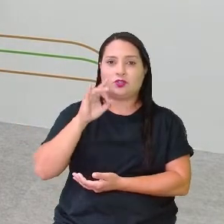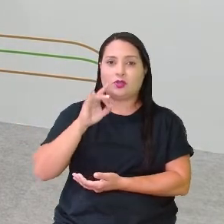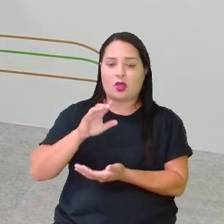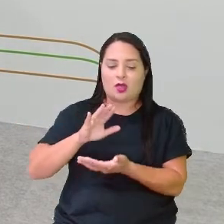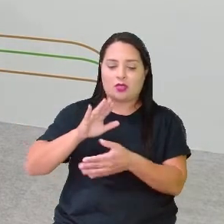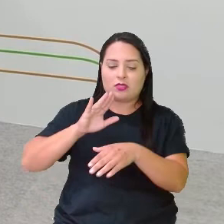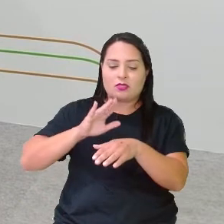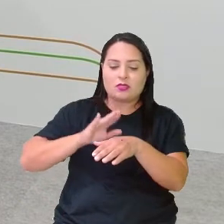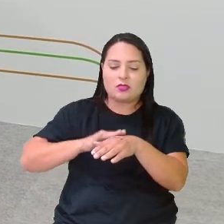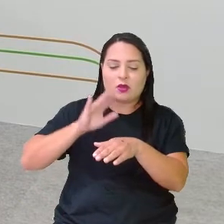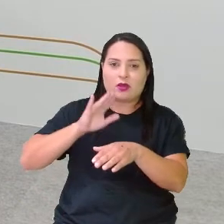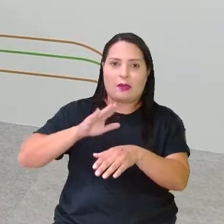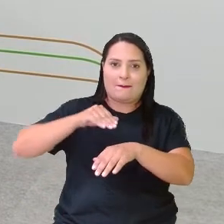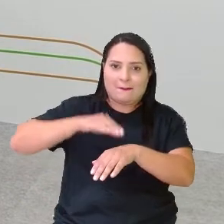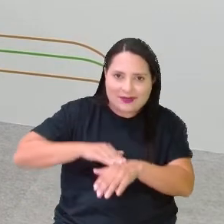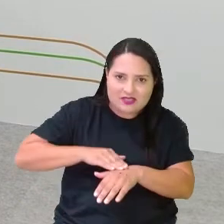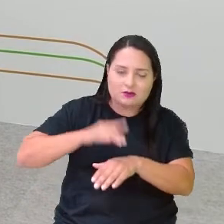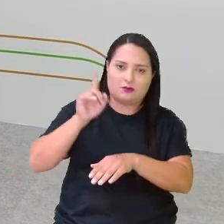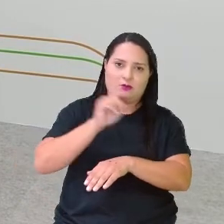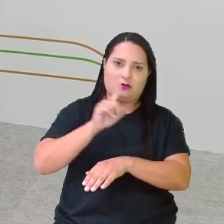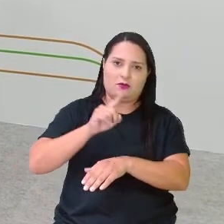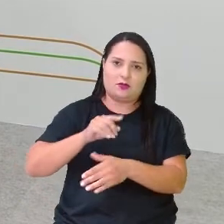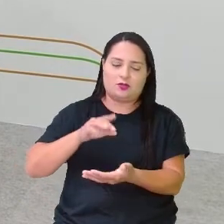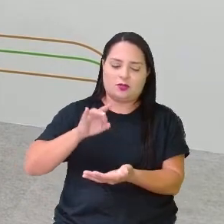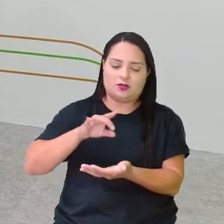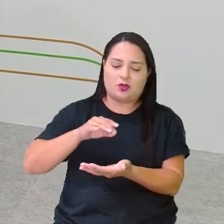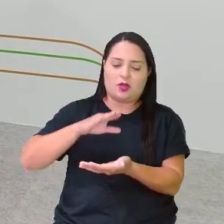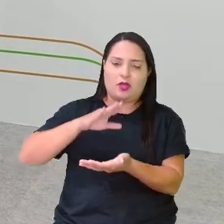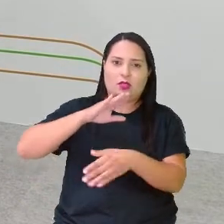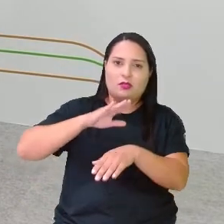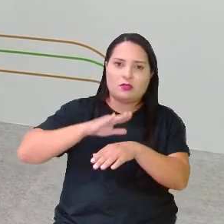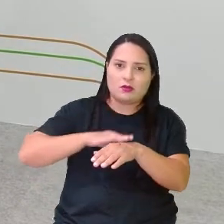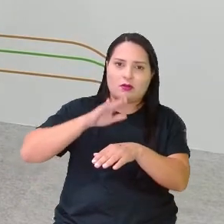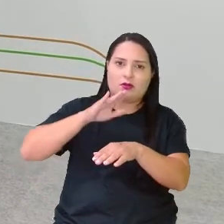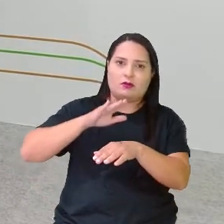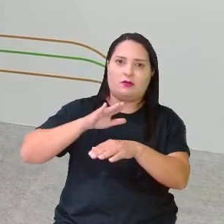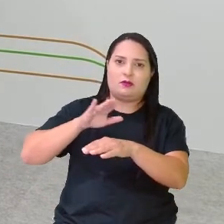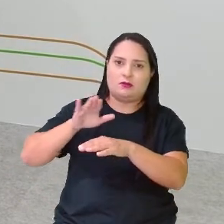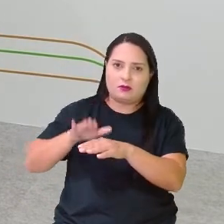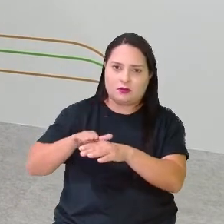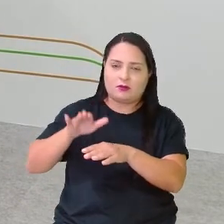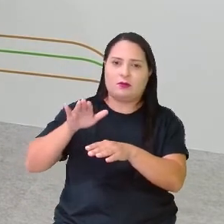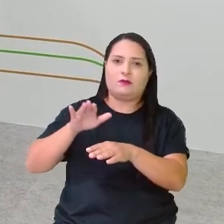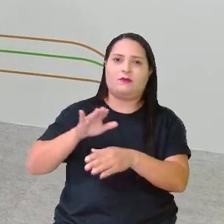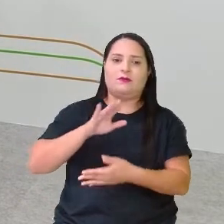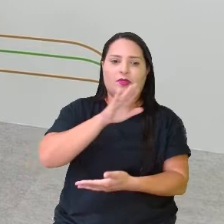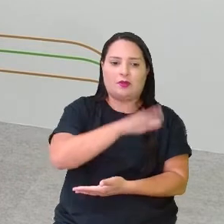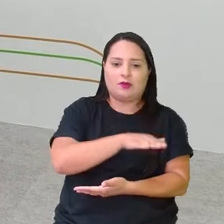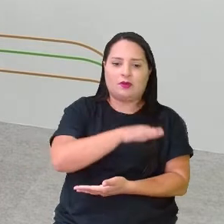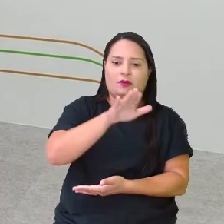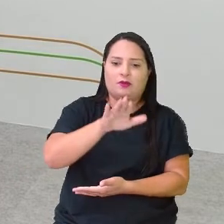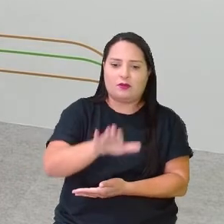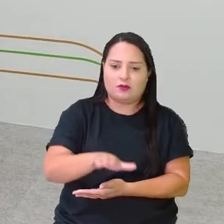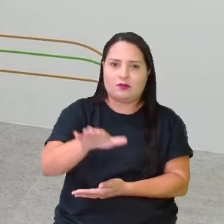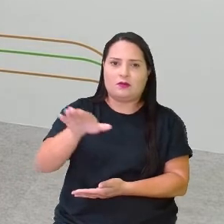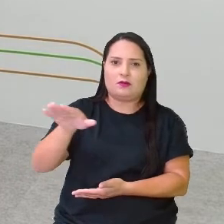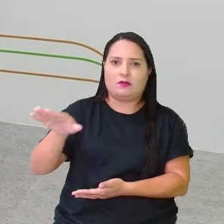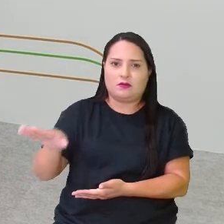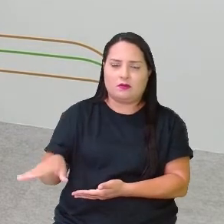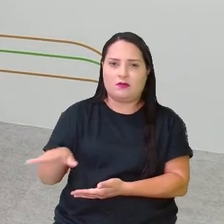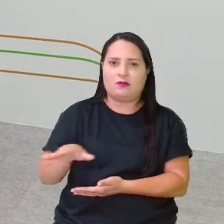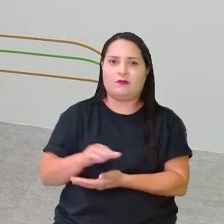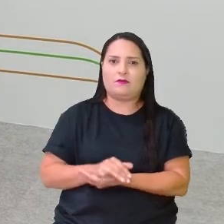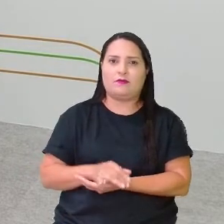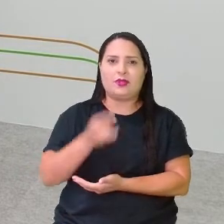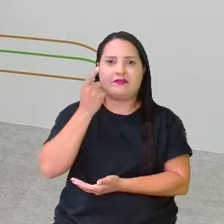né? Não é para apoiar, não. Só toca, toca, né? E aí você pode ir testando a sua agilidade para fazer isso